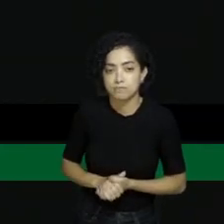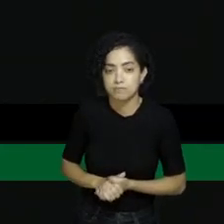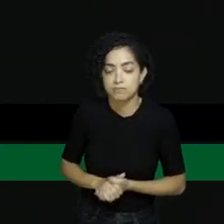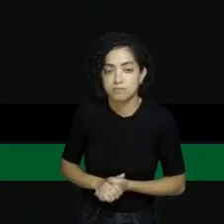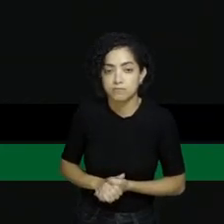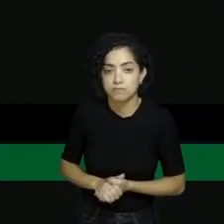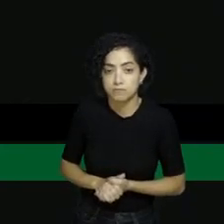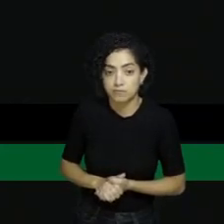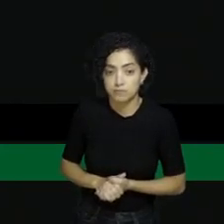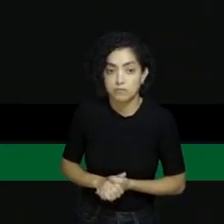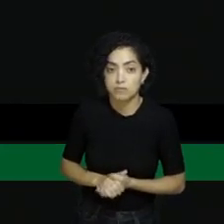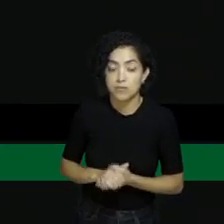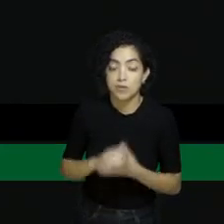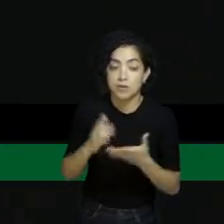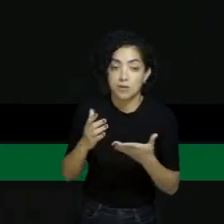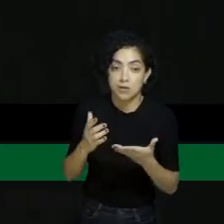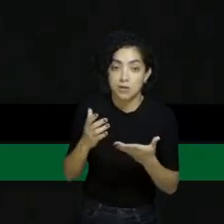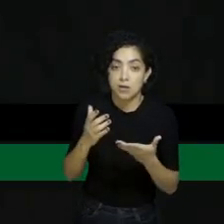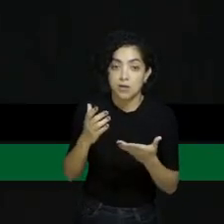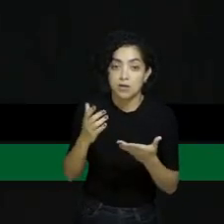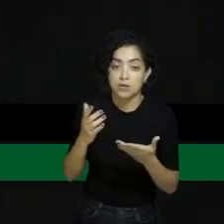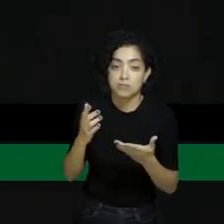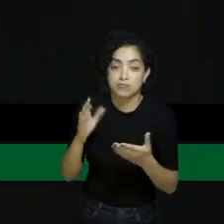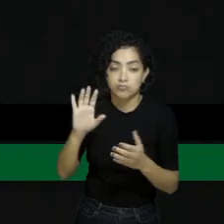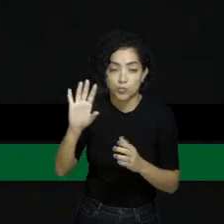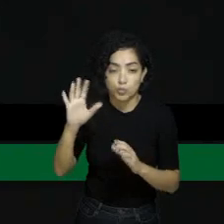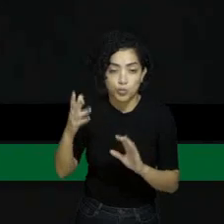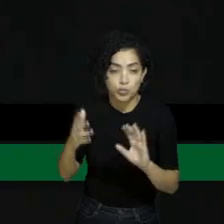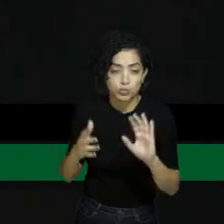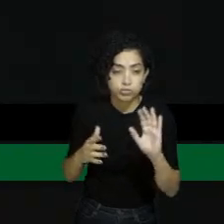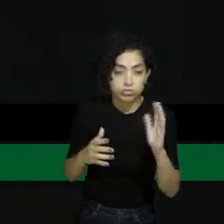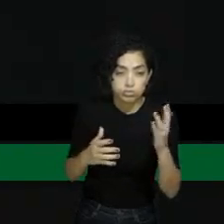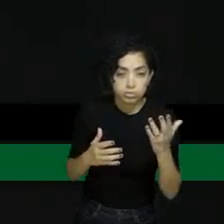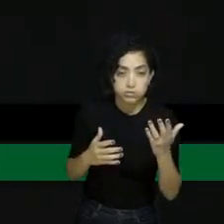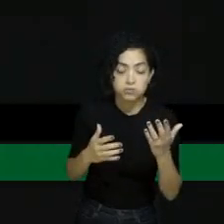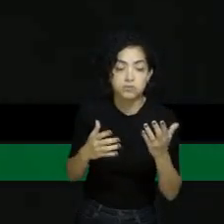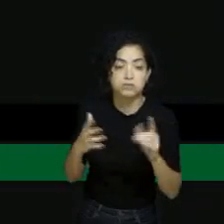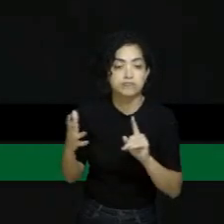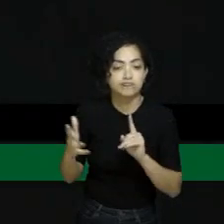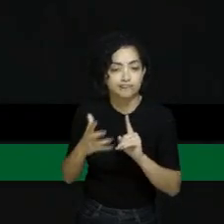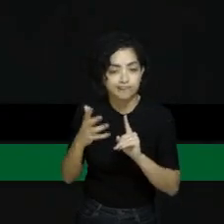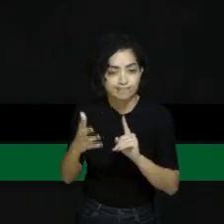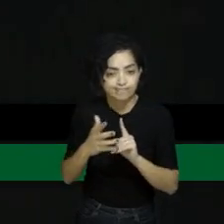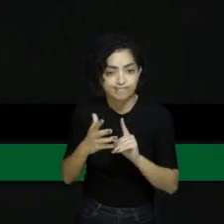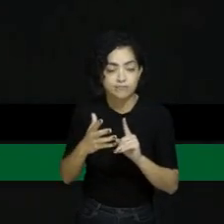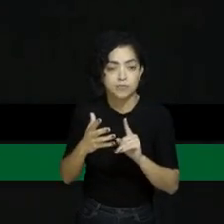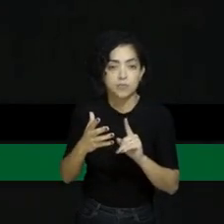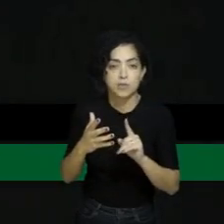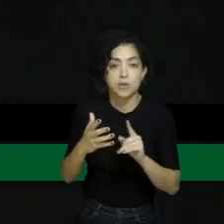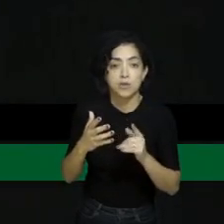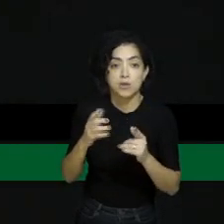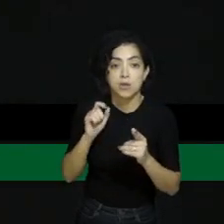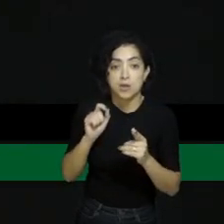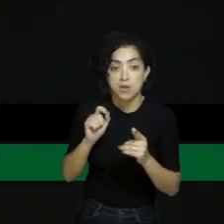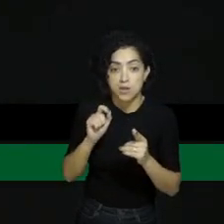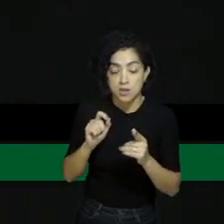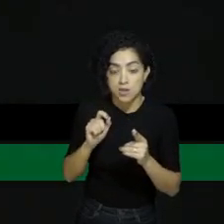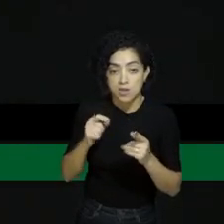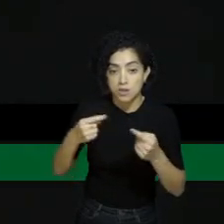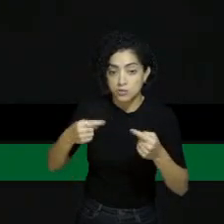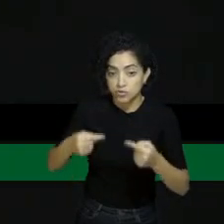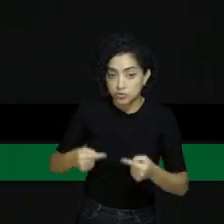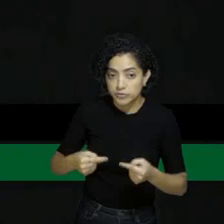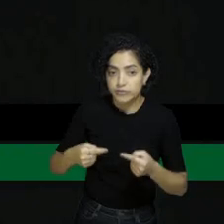Além das intempéries que cada vez mais afetam as nossas plantações, enfrentamos